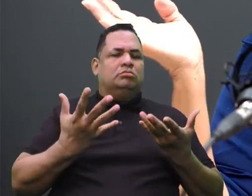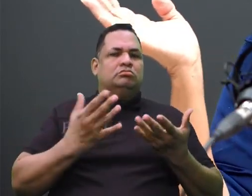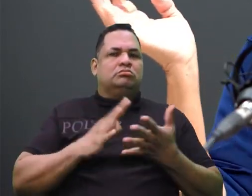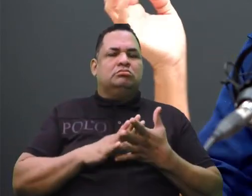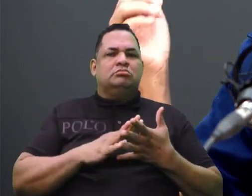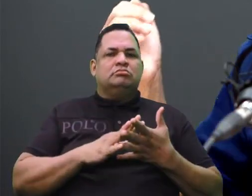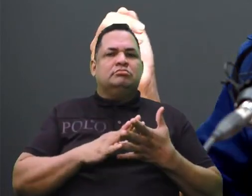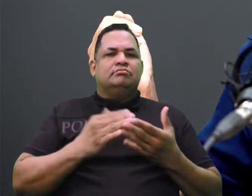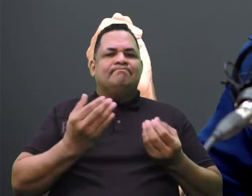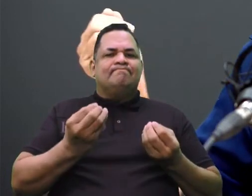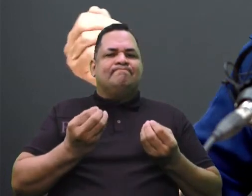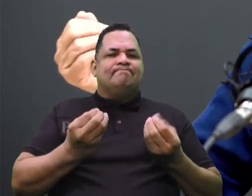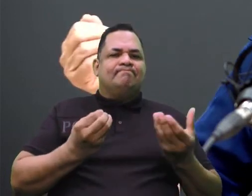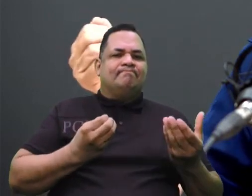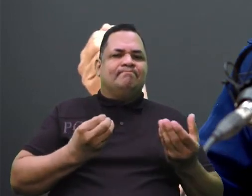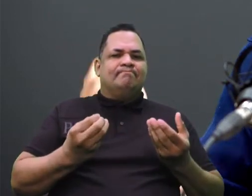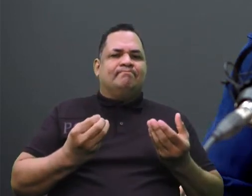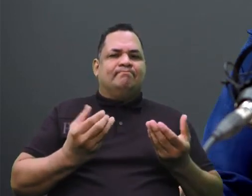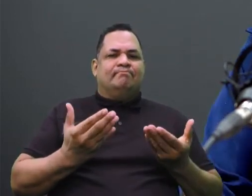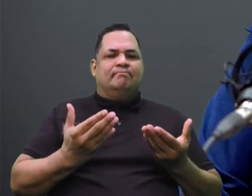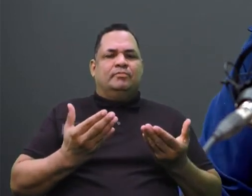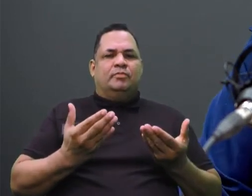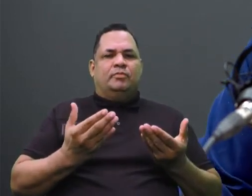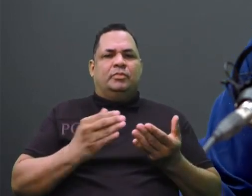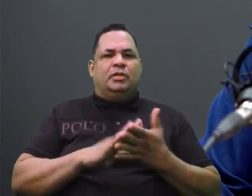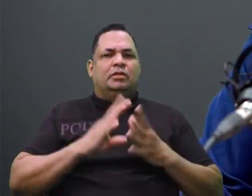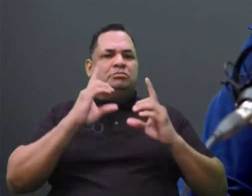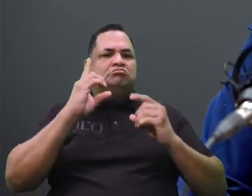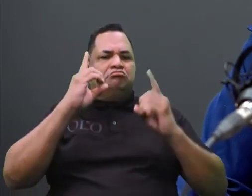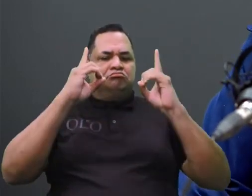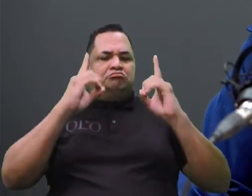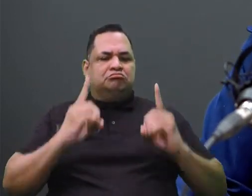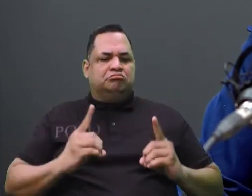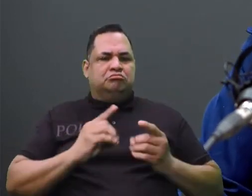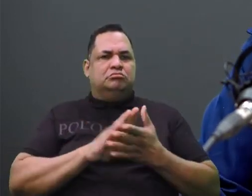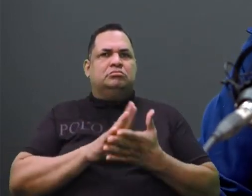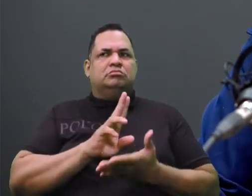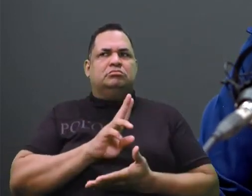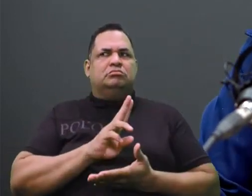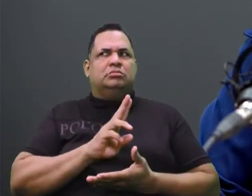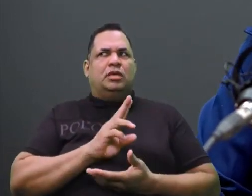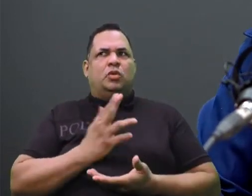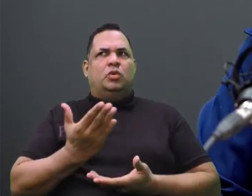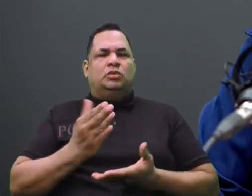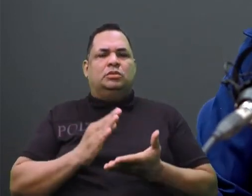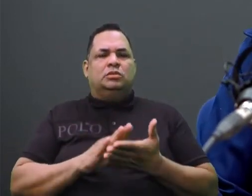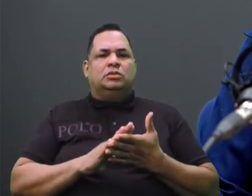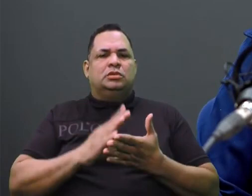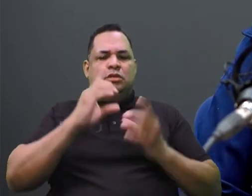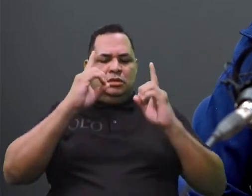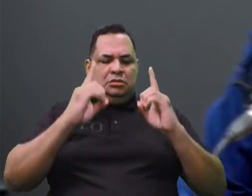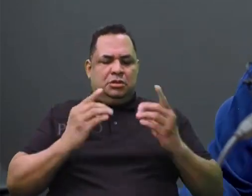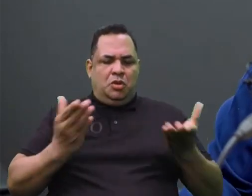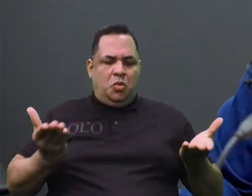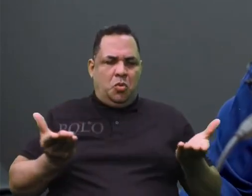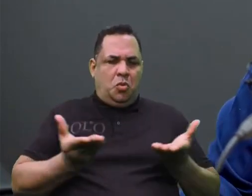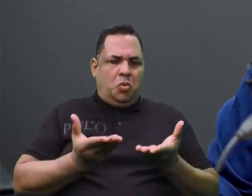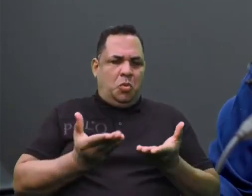entrei, vem um deficiente hoje chamado, né, usando a terminologia deste tempo,